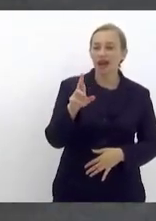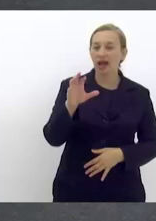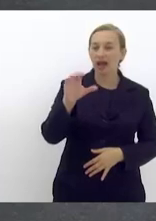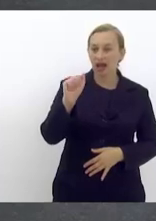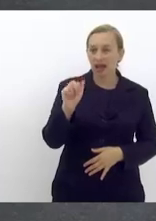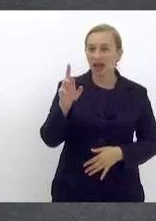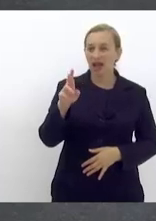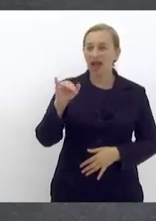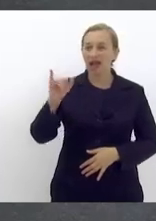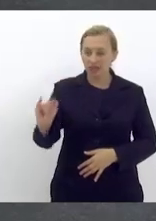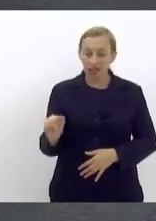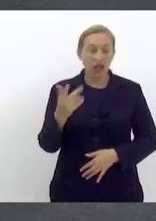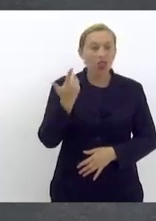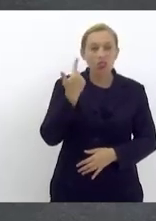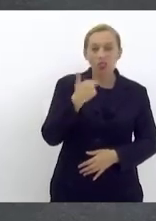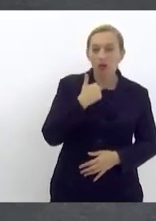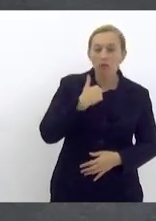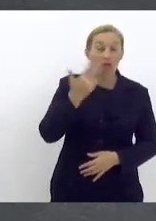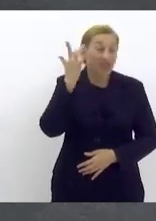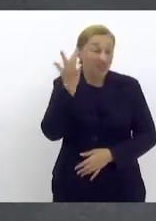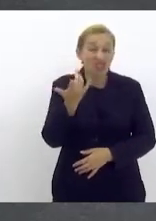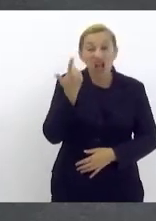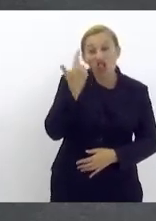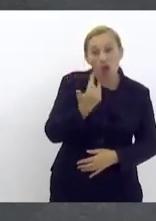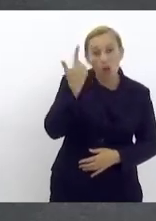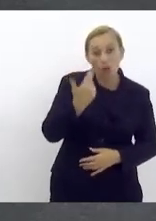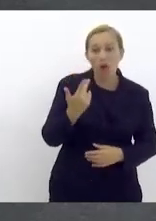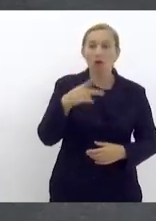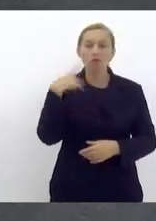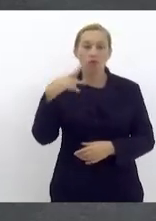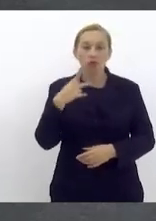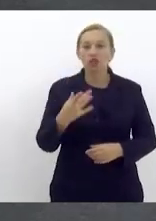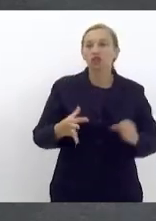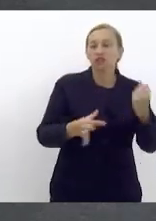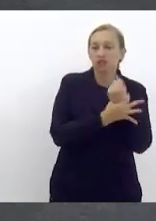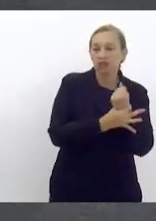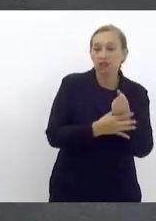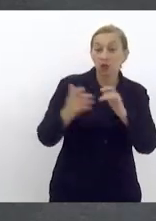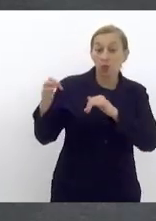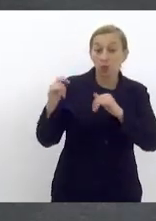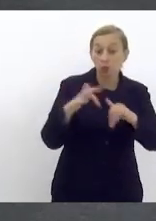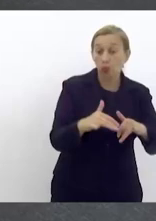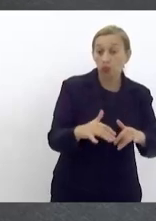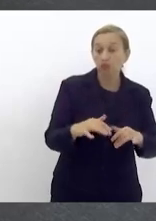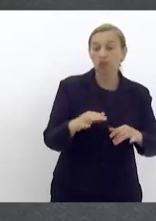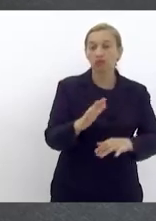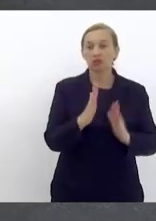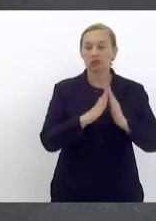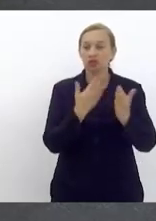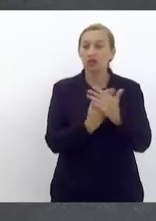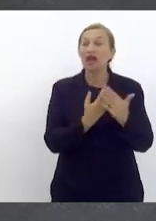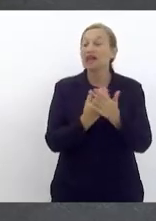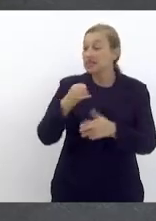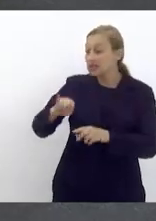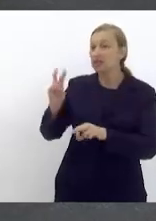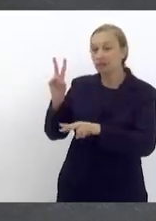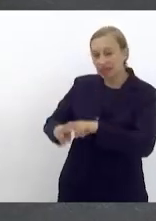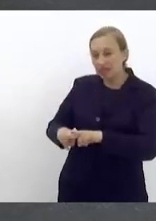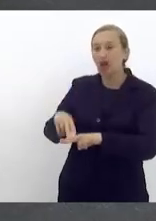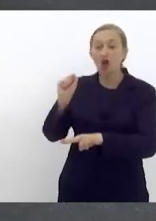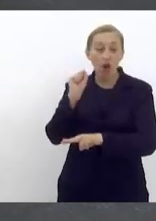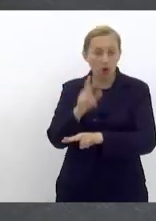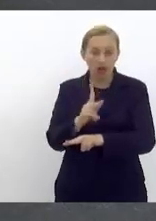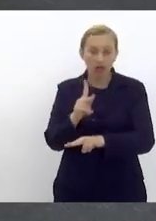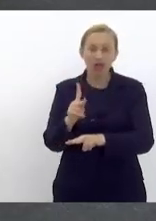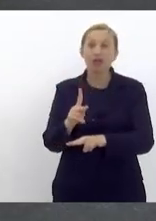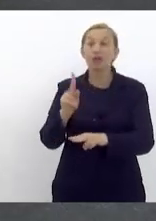pode achar natural que a política de segurança seja a invasão da escola. Se tiver que prender, que prenda quem tiver errado